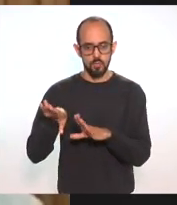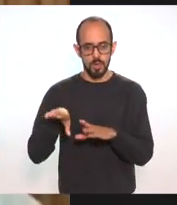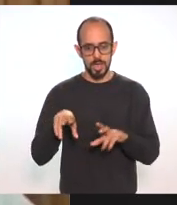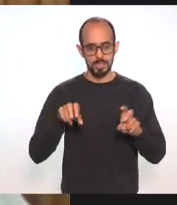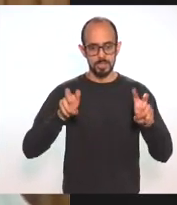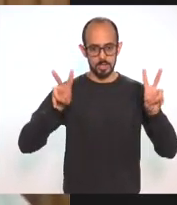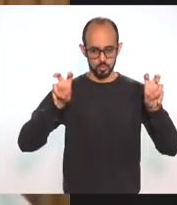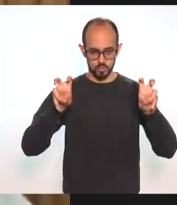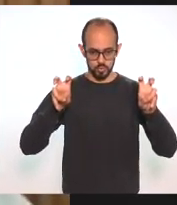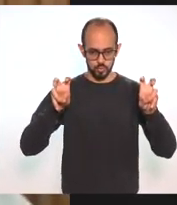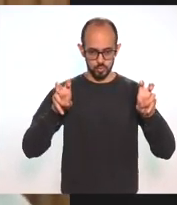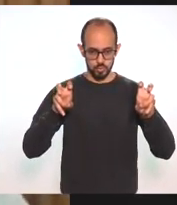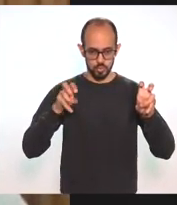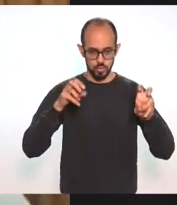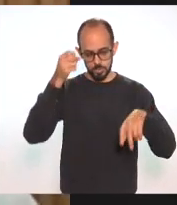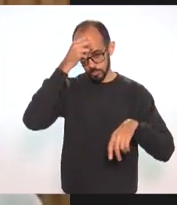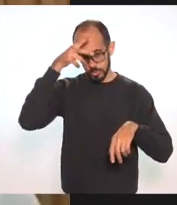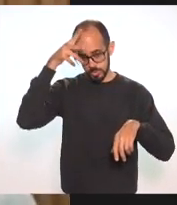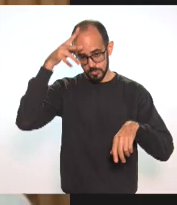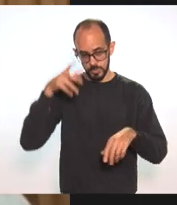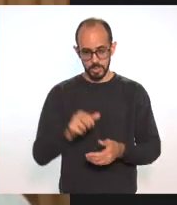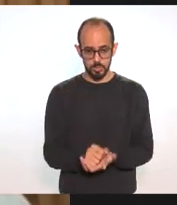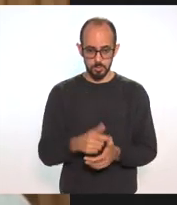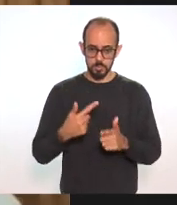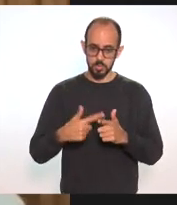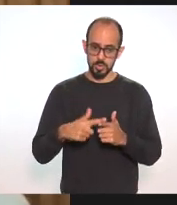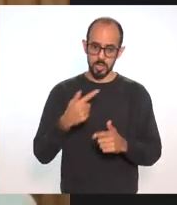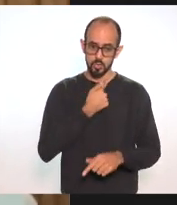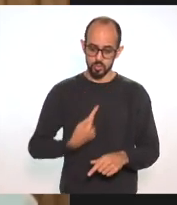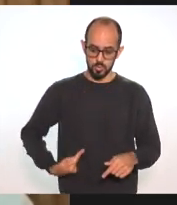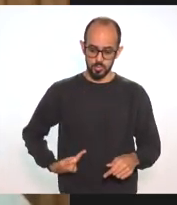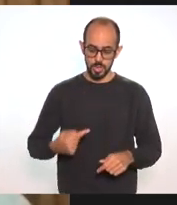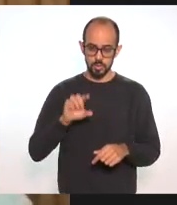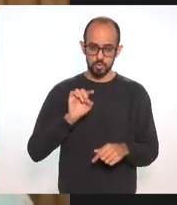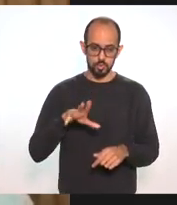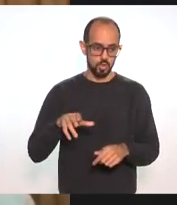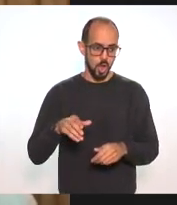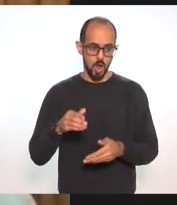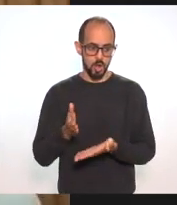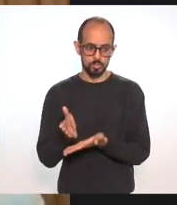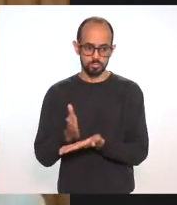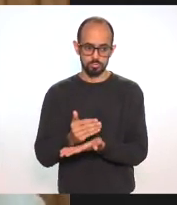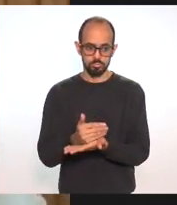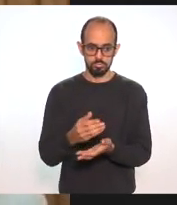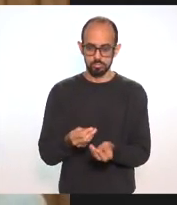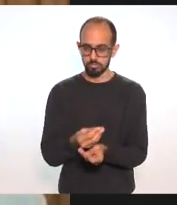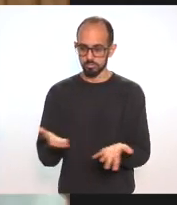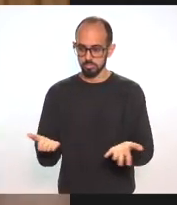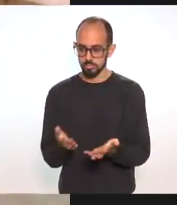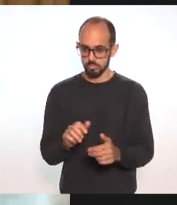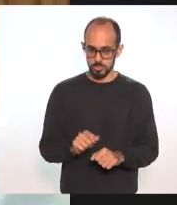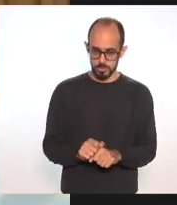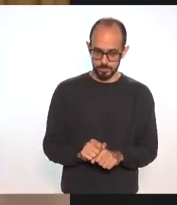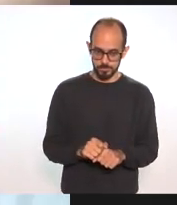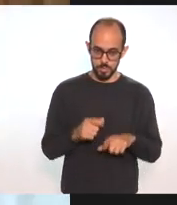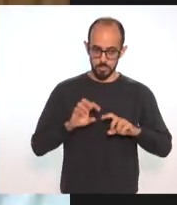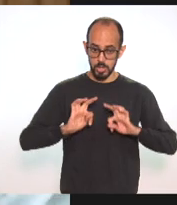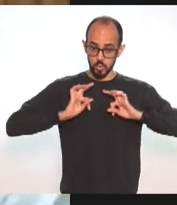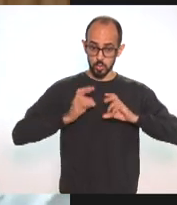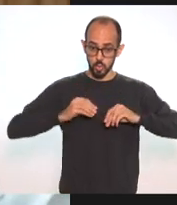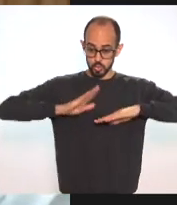que o governo do Estado apenas distribui a vacina para os municípios e não estou conseguindo. É que todos os profissionais